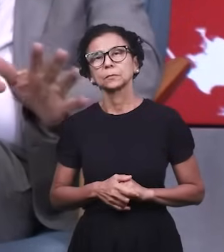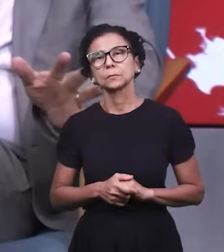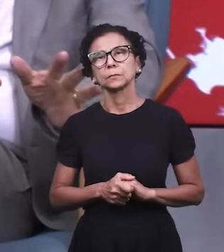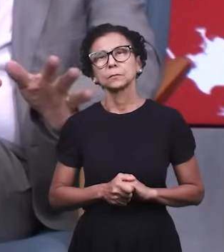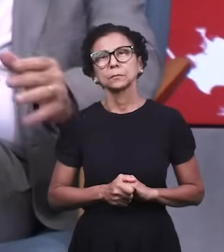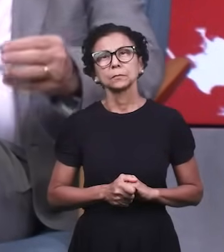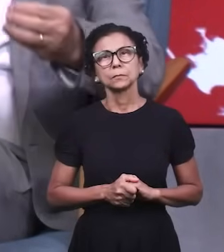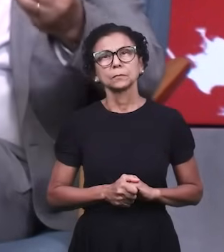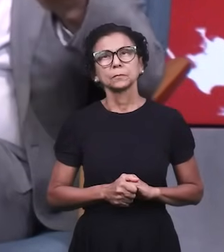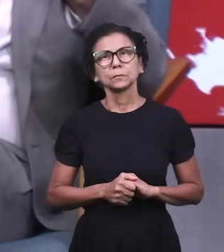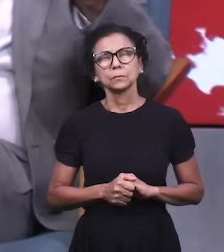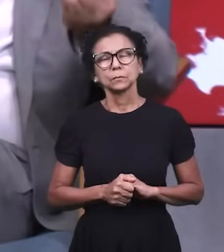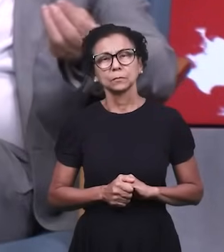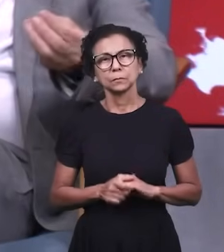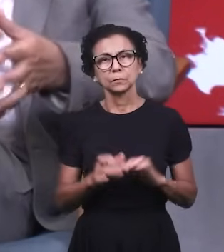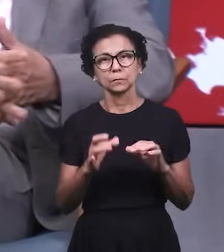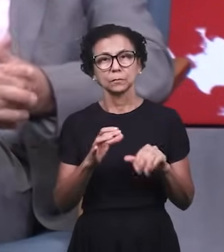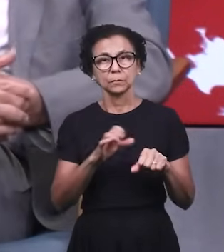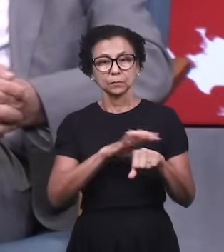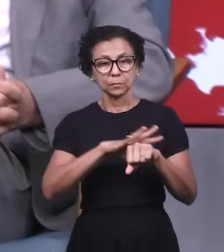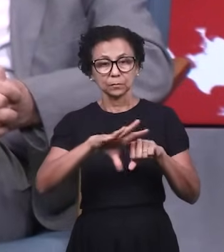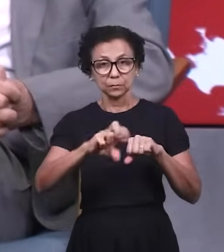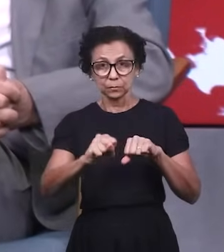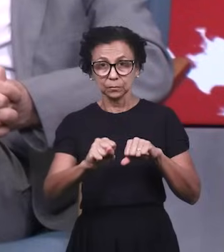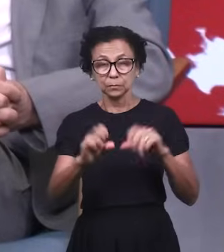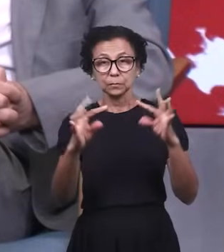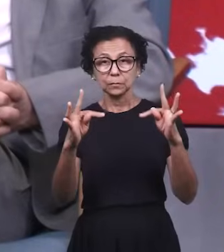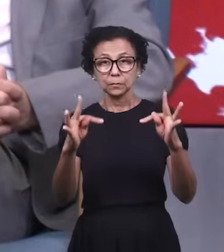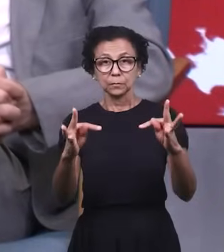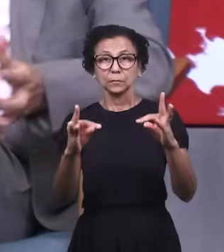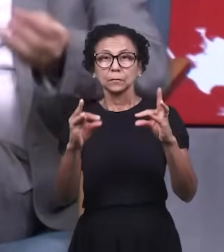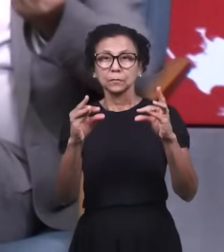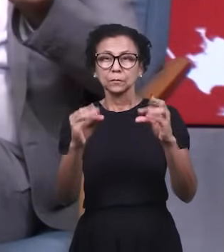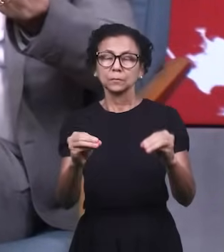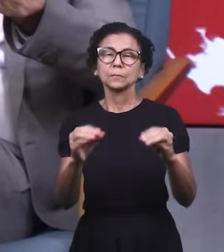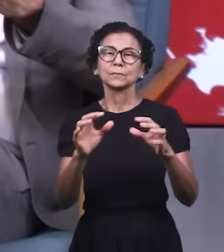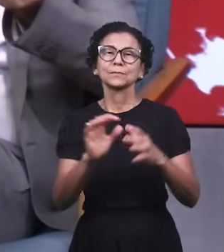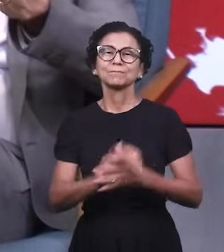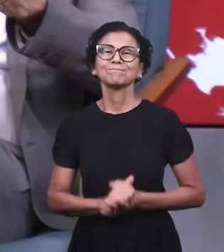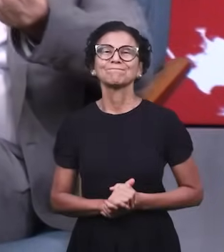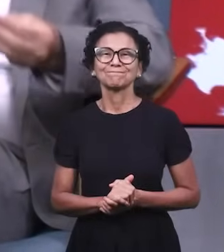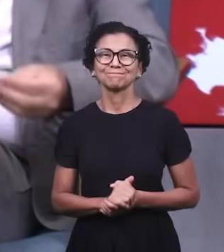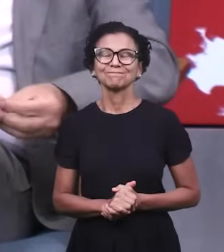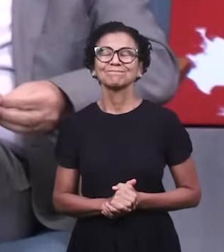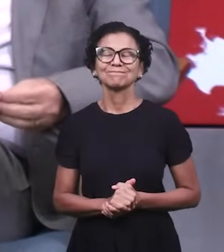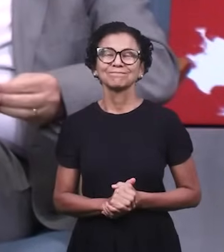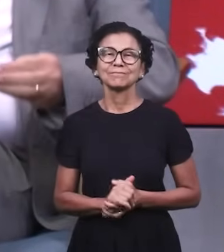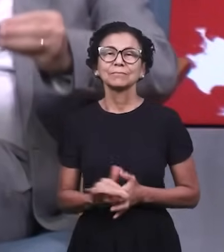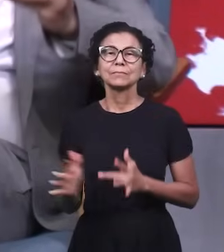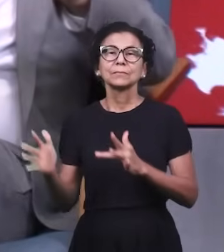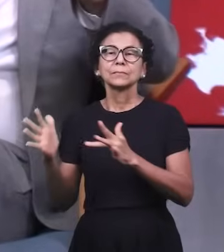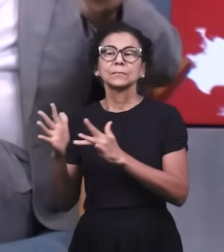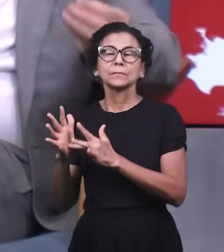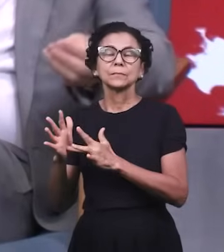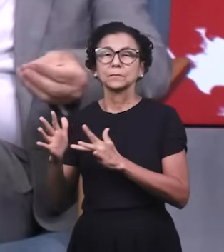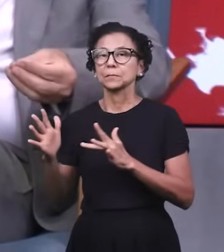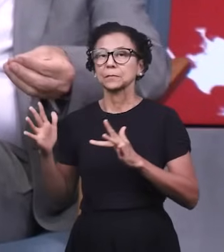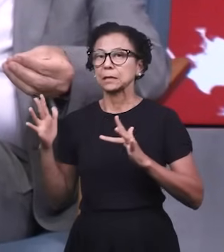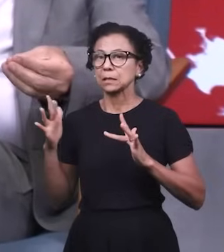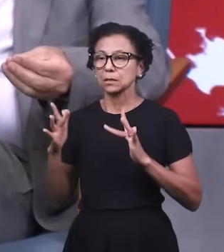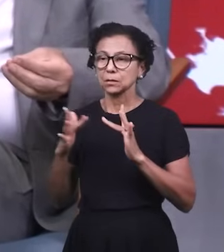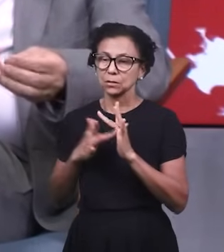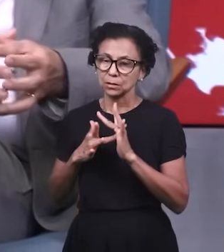em muitas não, em todas as curas, Jesus deixou ali,